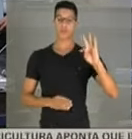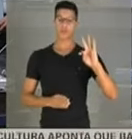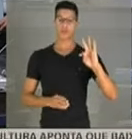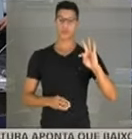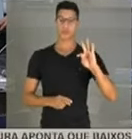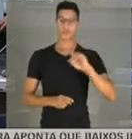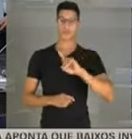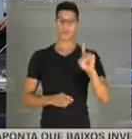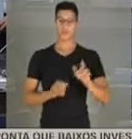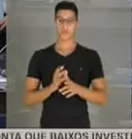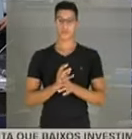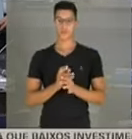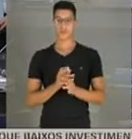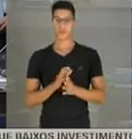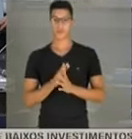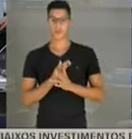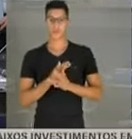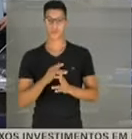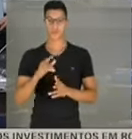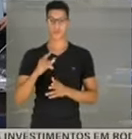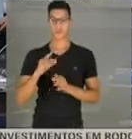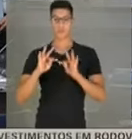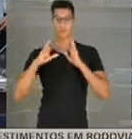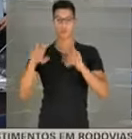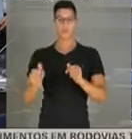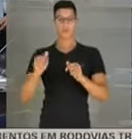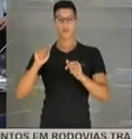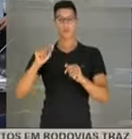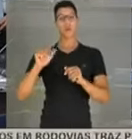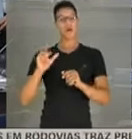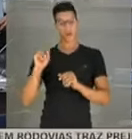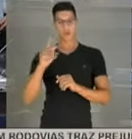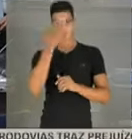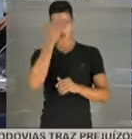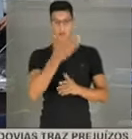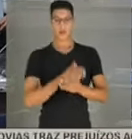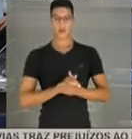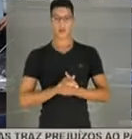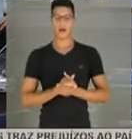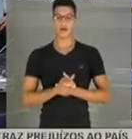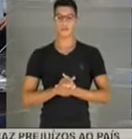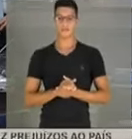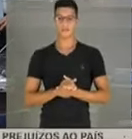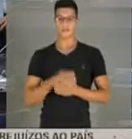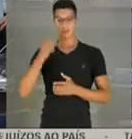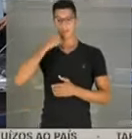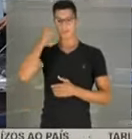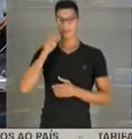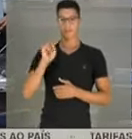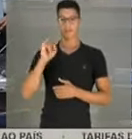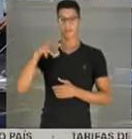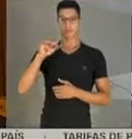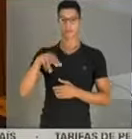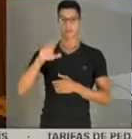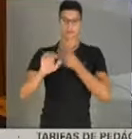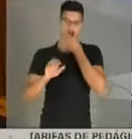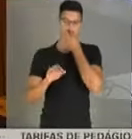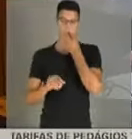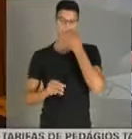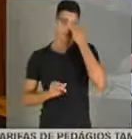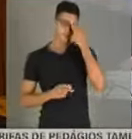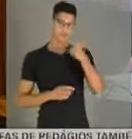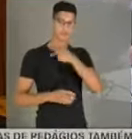Não, senhor. Tem não CLT? Não, todos autônomos, não. Ah, ok. Obrigado. Senadora Simone. Obrigada,